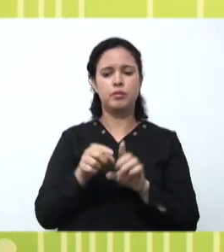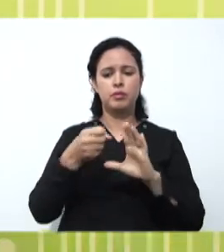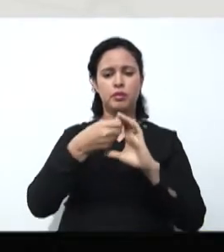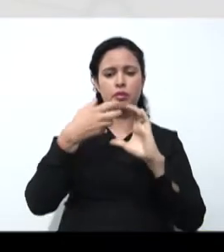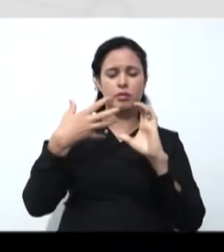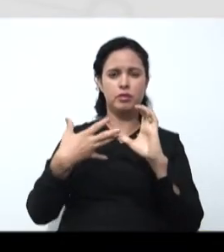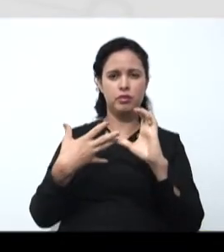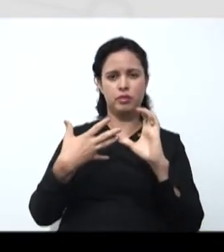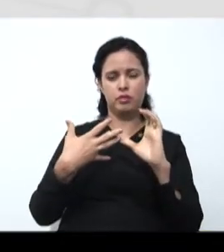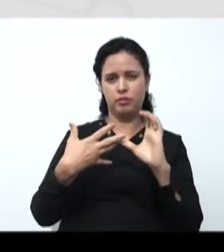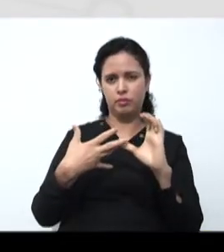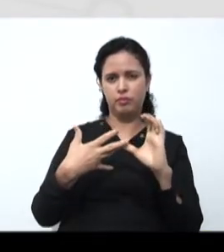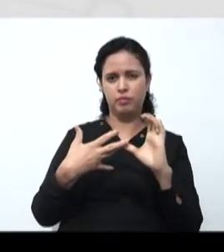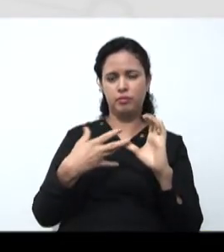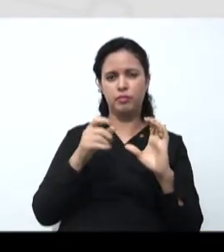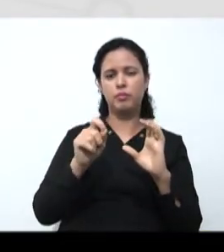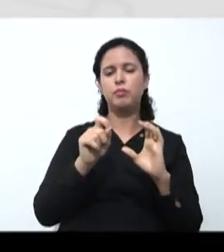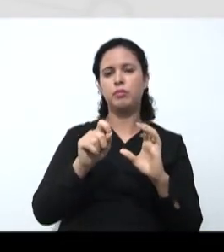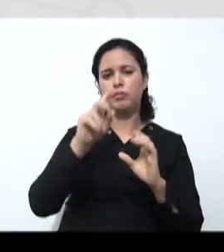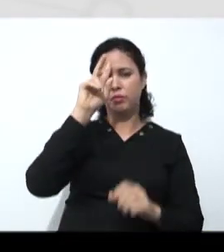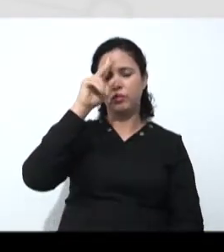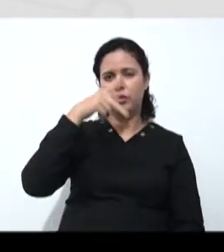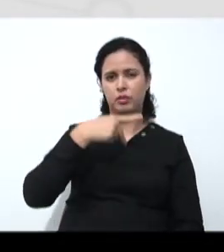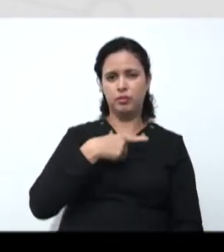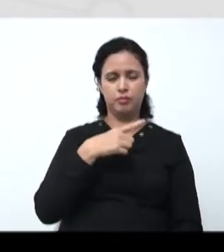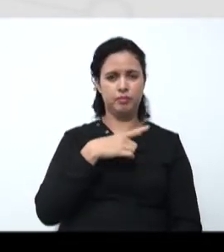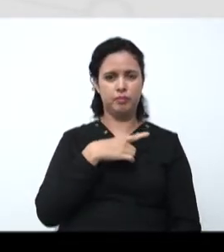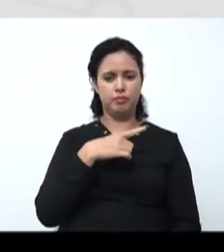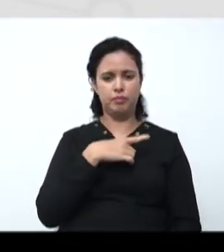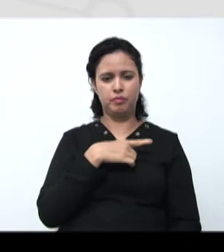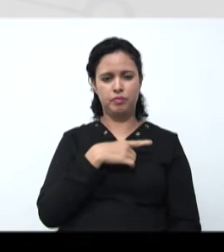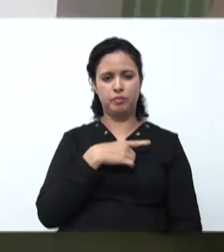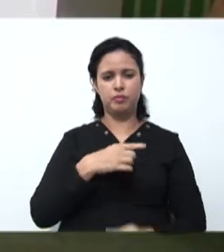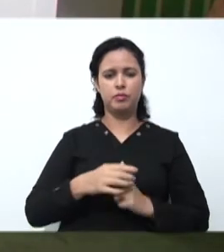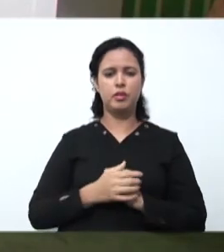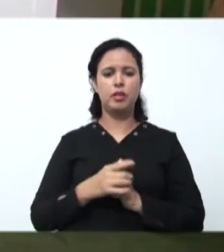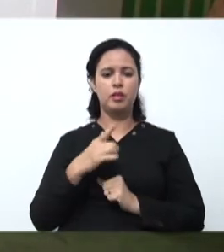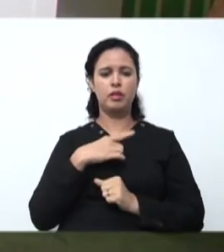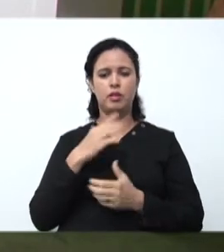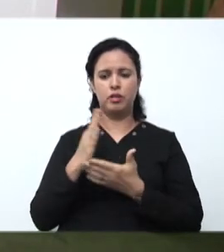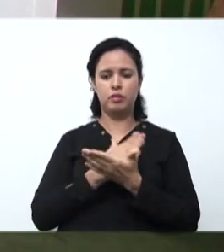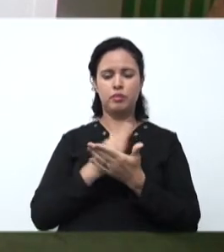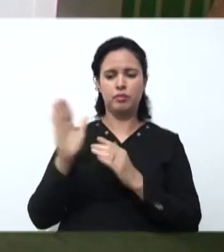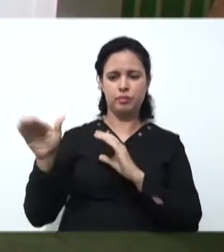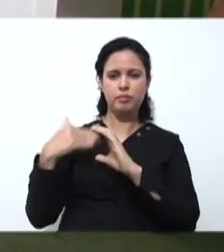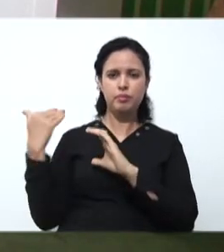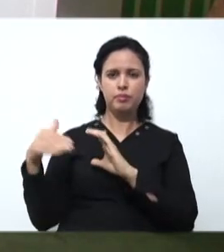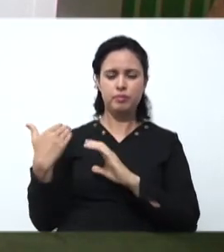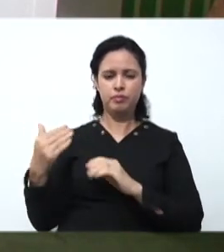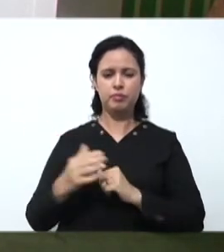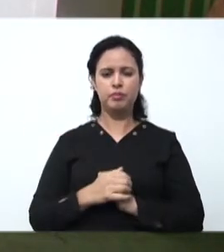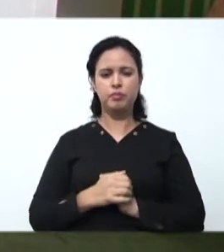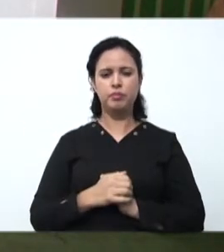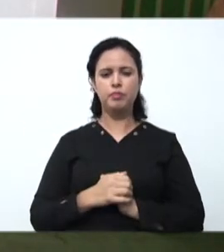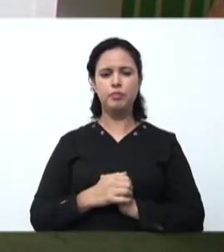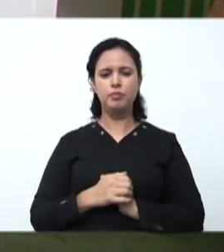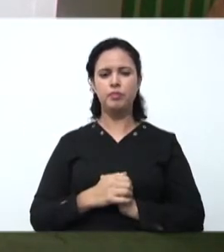característica pessoal empreendedora que ele tem. Professor, a gente tem alguma participação?